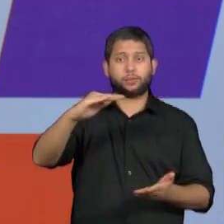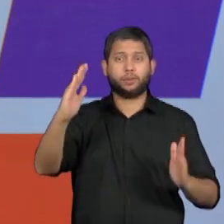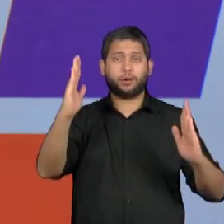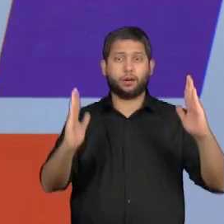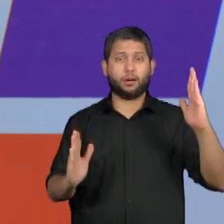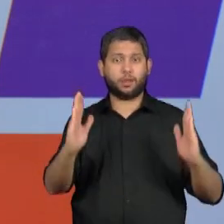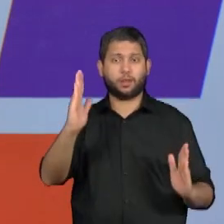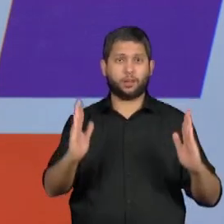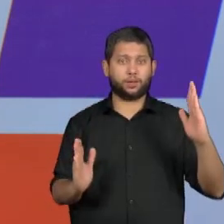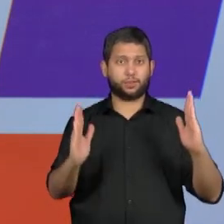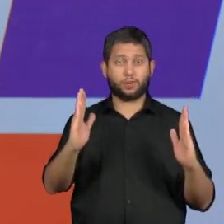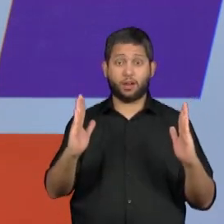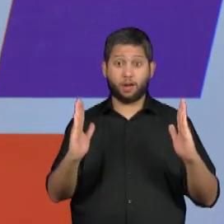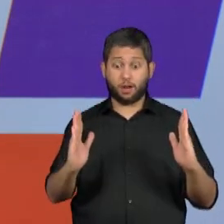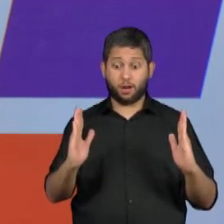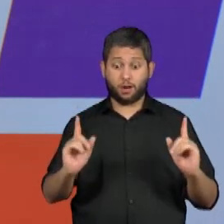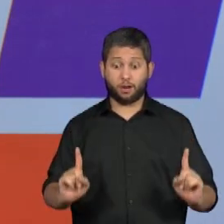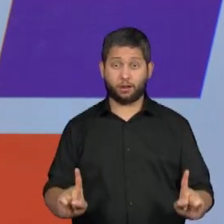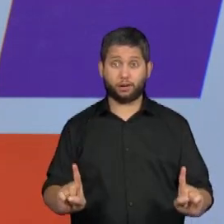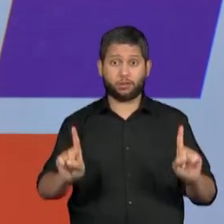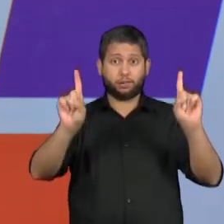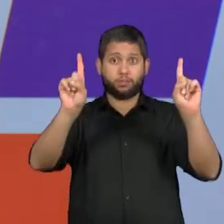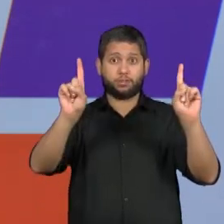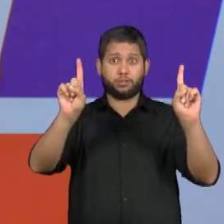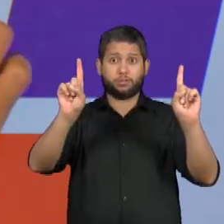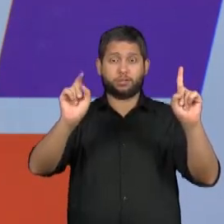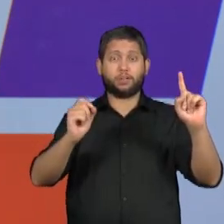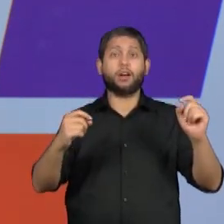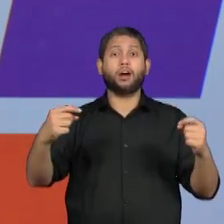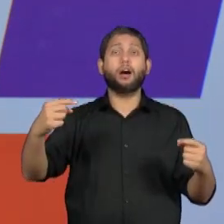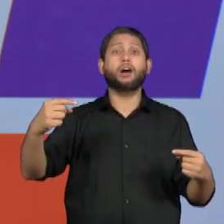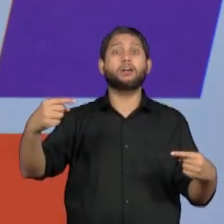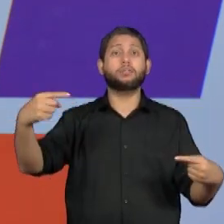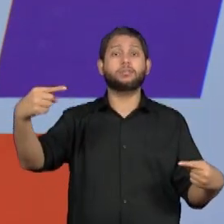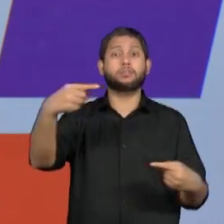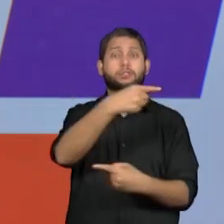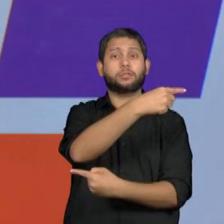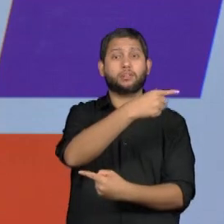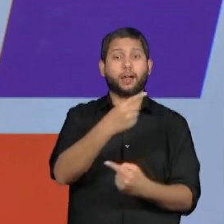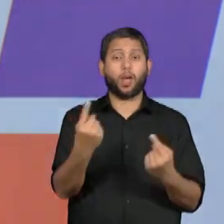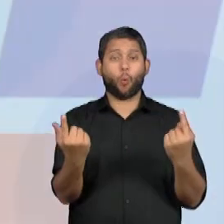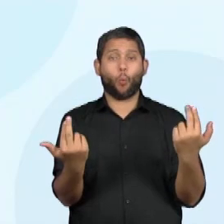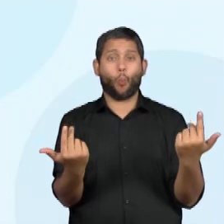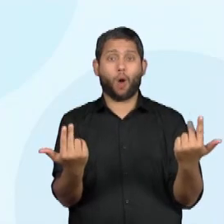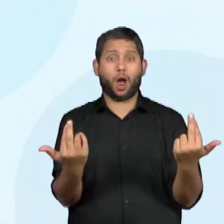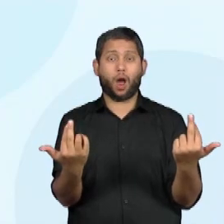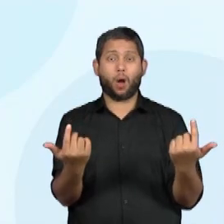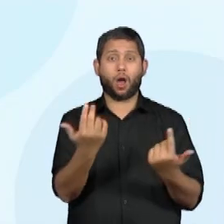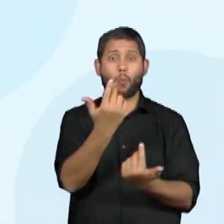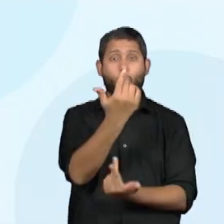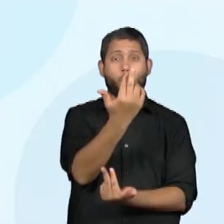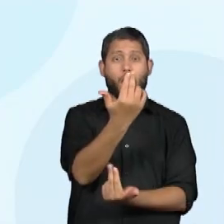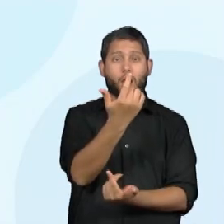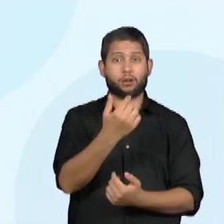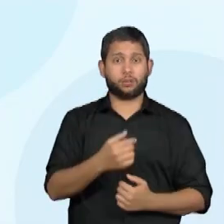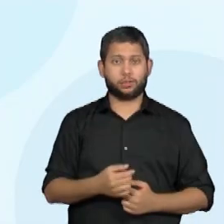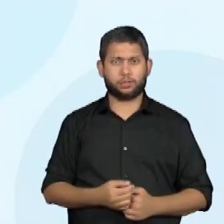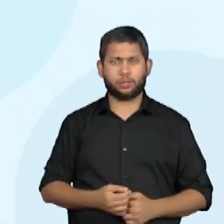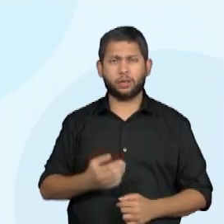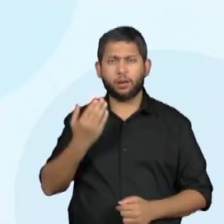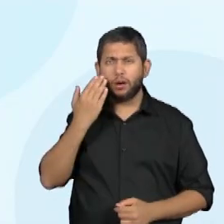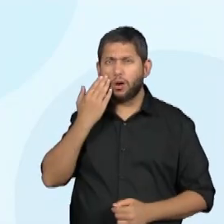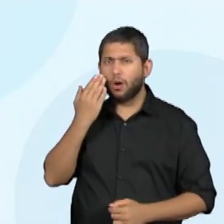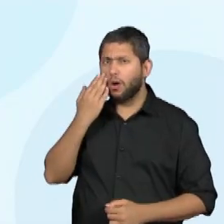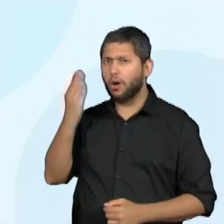lados paralelos, eles têm a mesma medida. Agora, olha o trapézio.